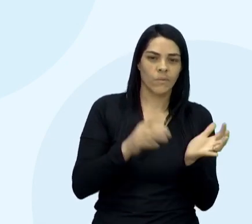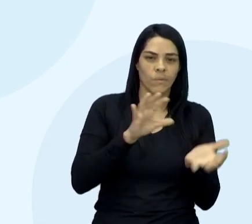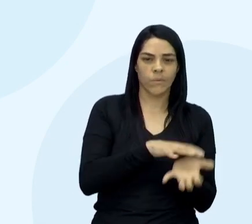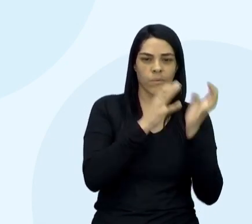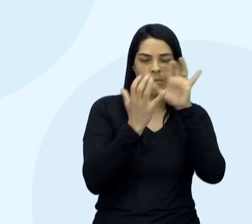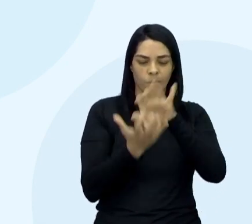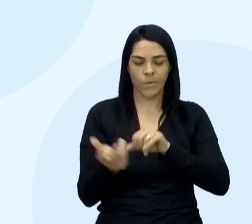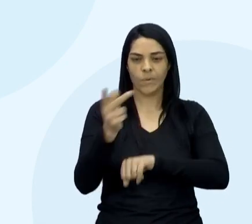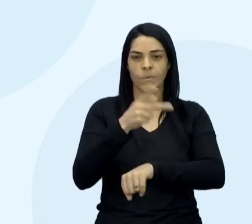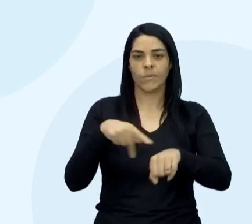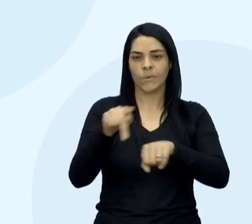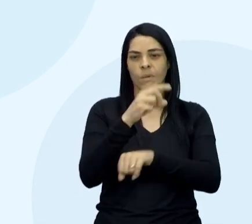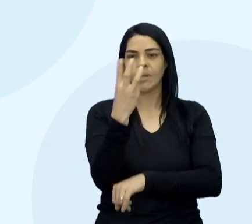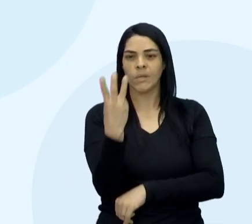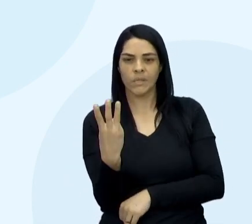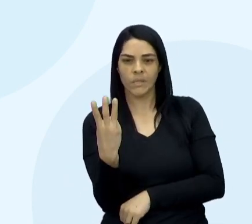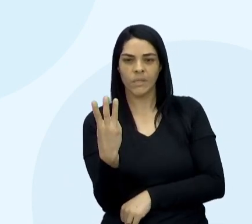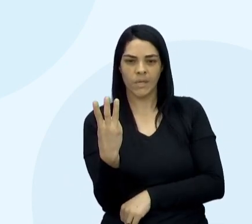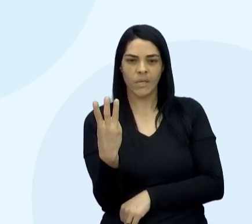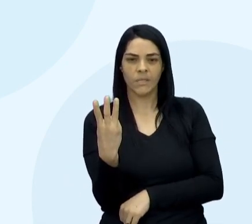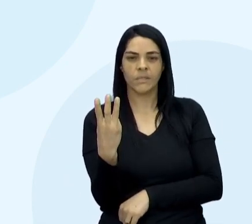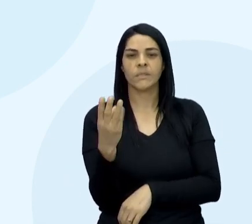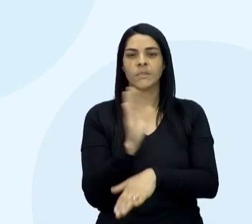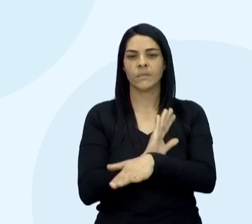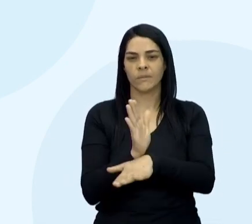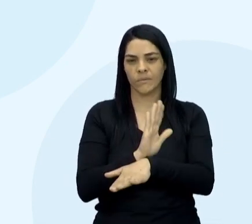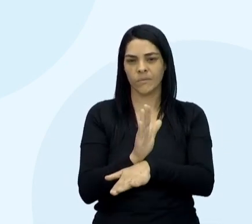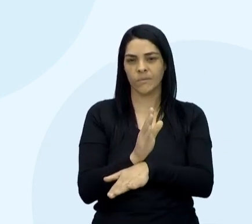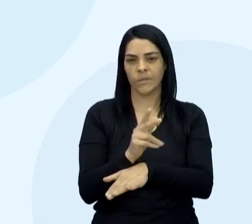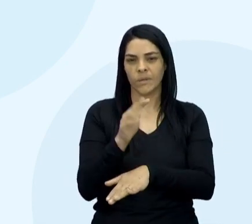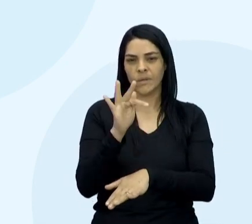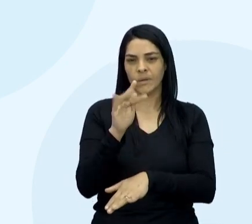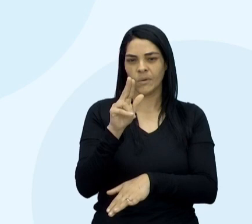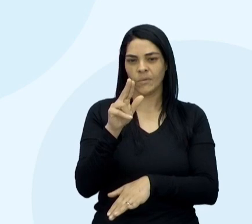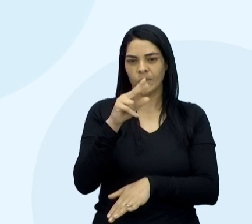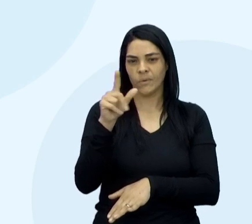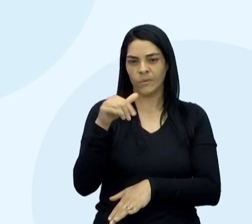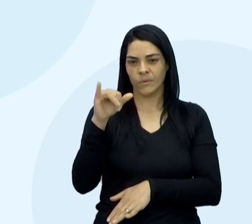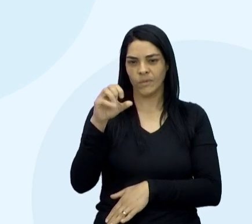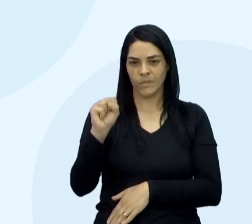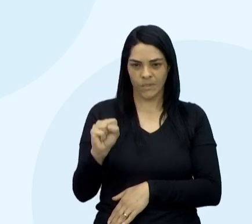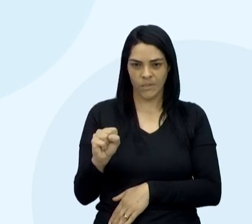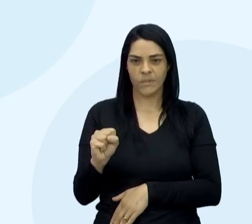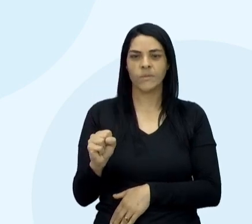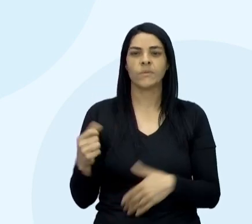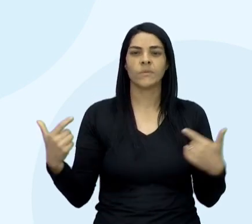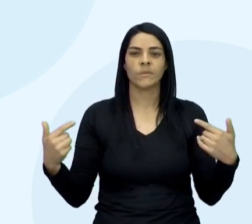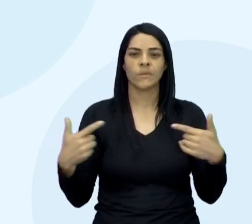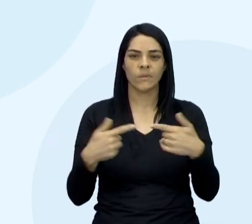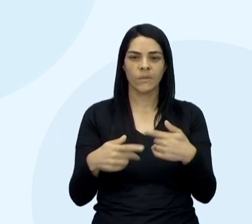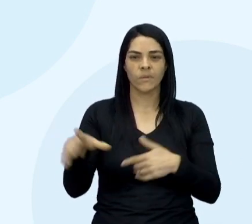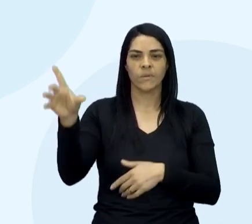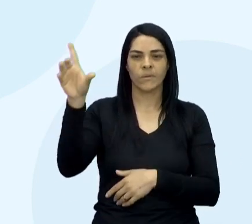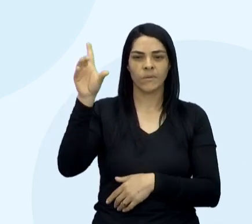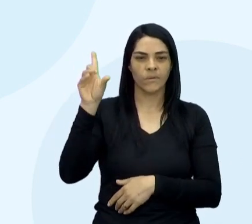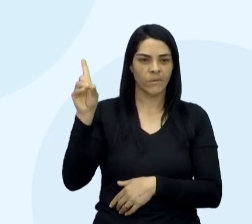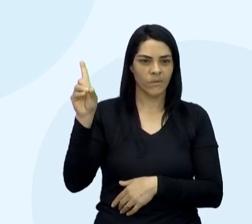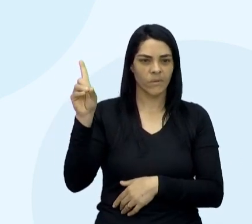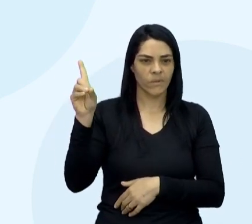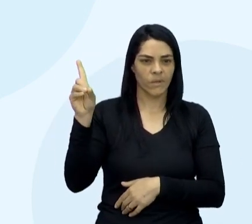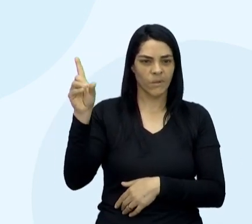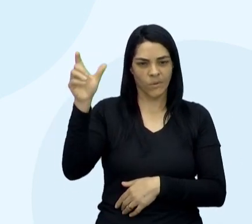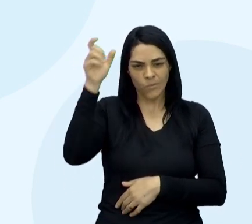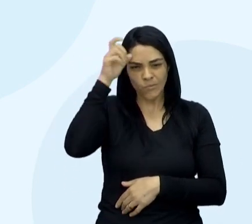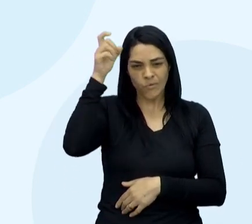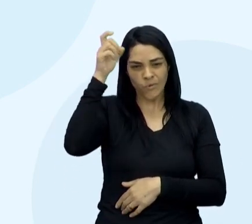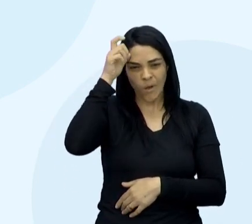por 3 filmes: Os Fuzis, do Rui Guerra, Deus e o Diabo na Terra do Sol, do Glauber Rocha, e Vidas Secas,